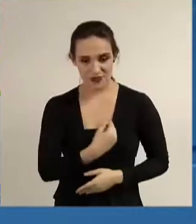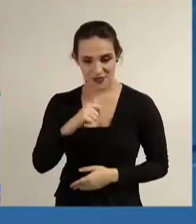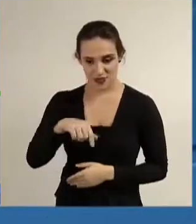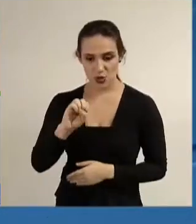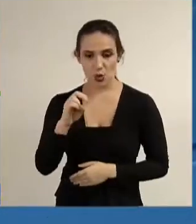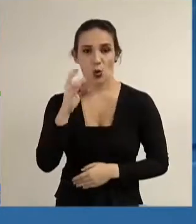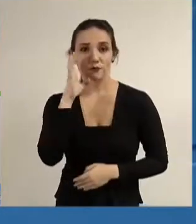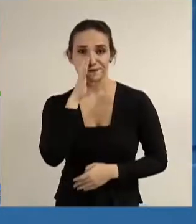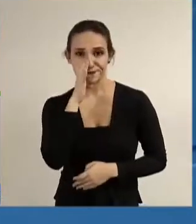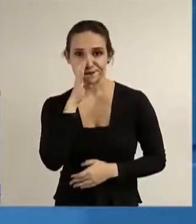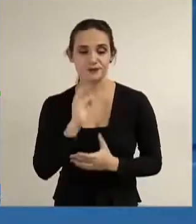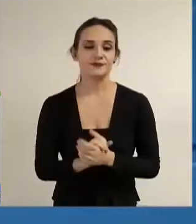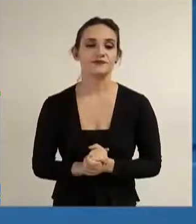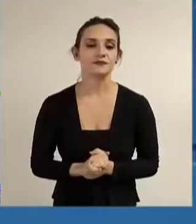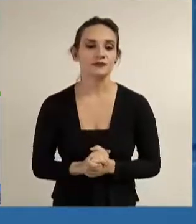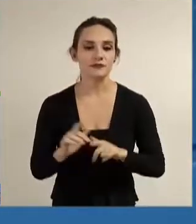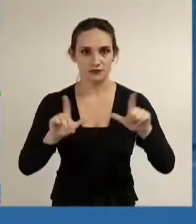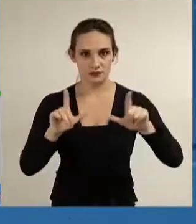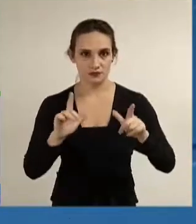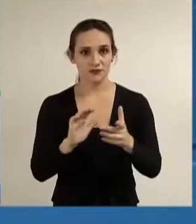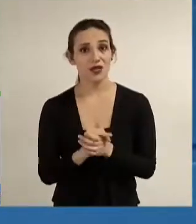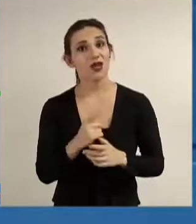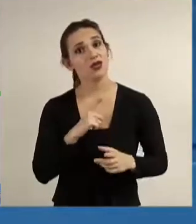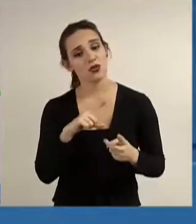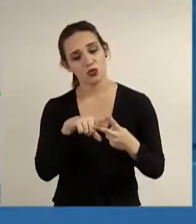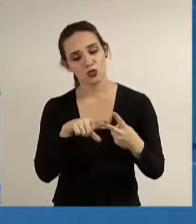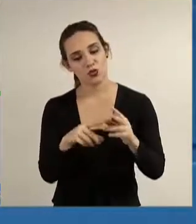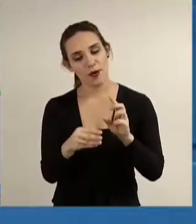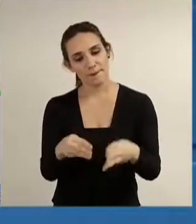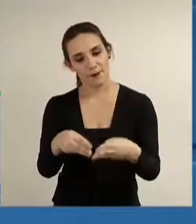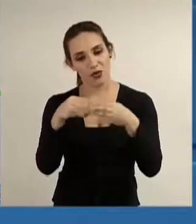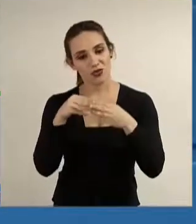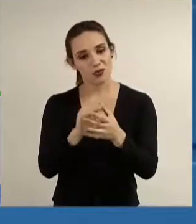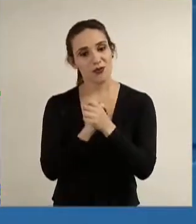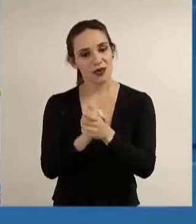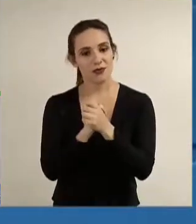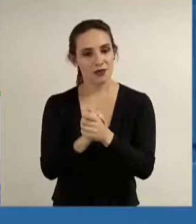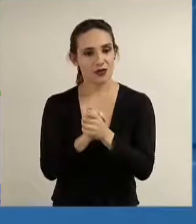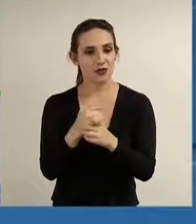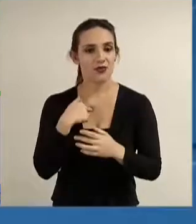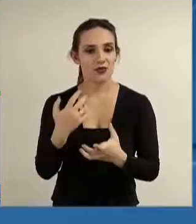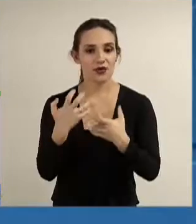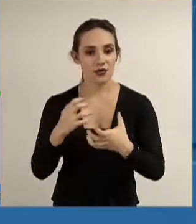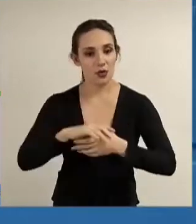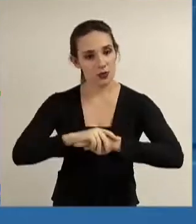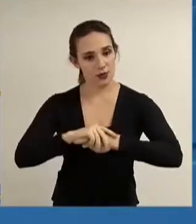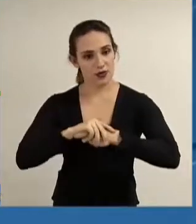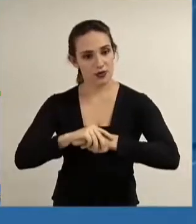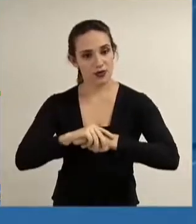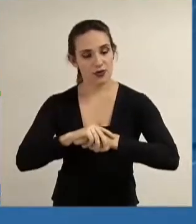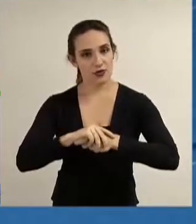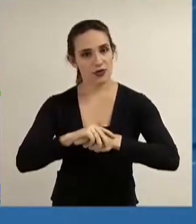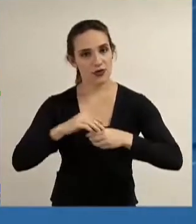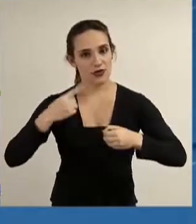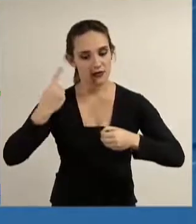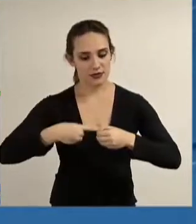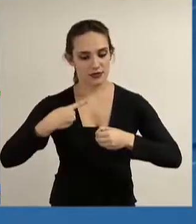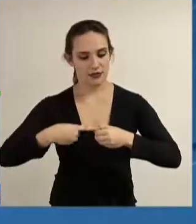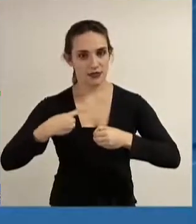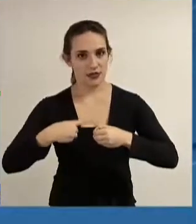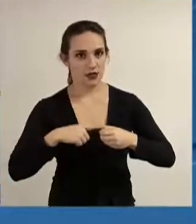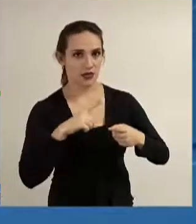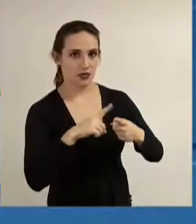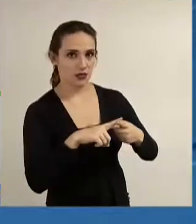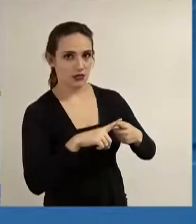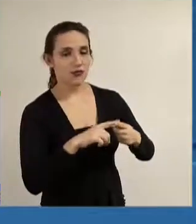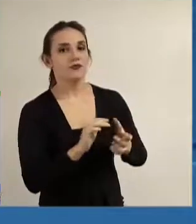Senhor presidente, na verdade, duas moções de congratulação para cumprimentar os municípios de